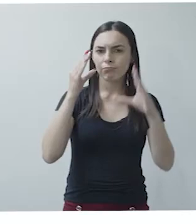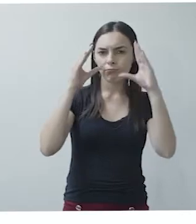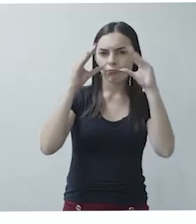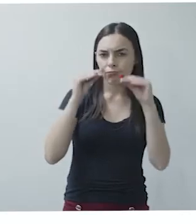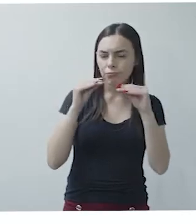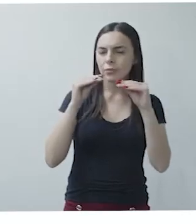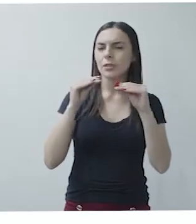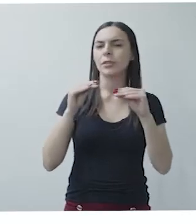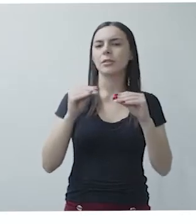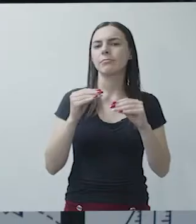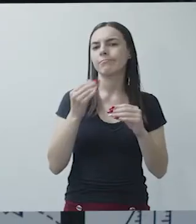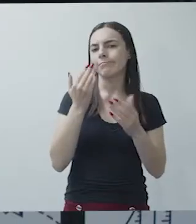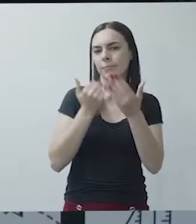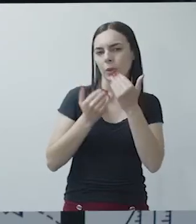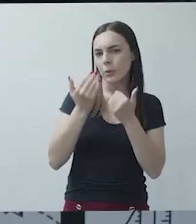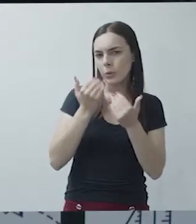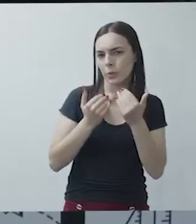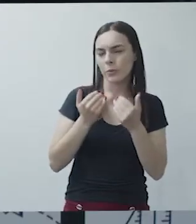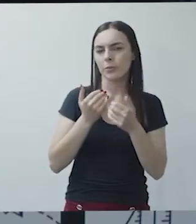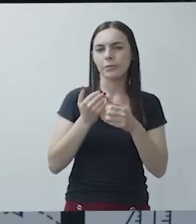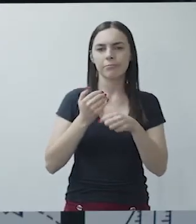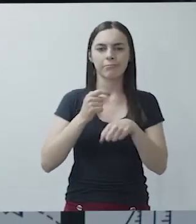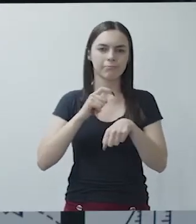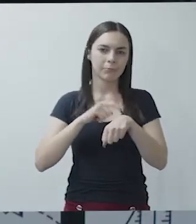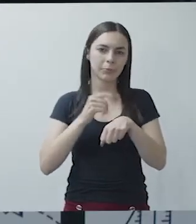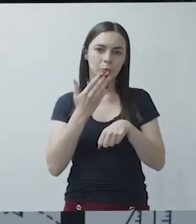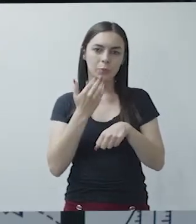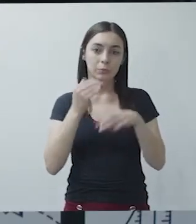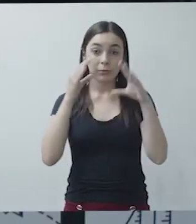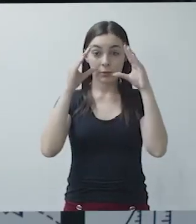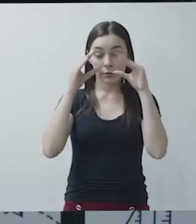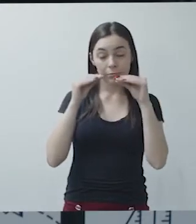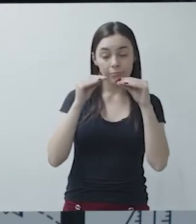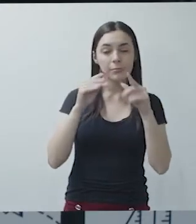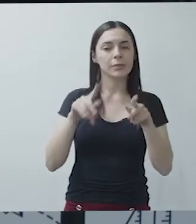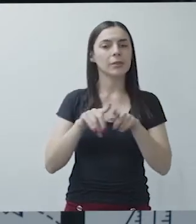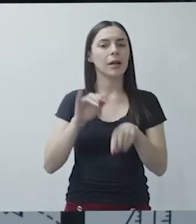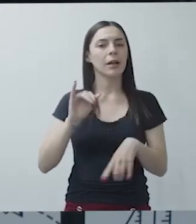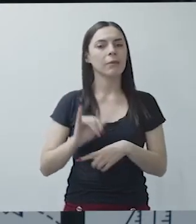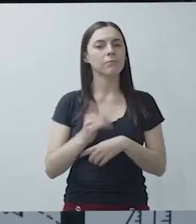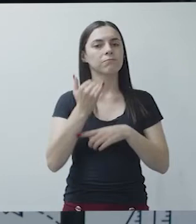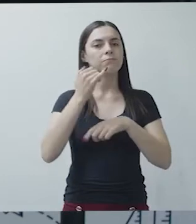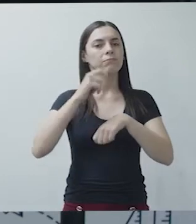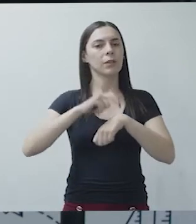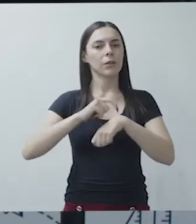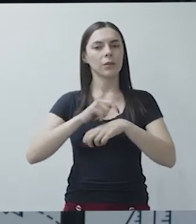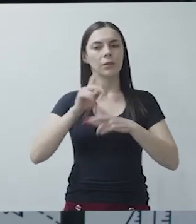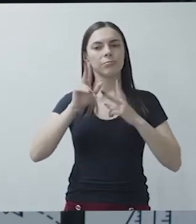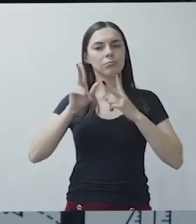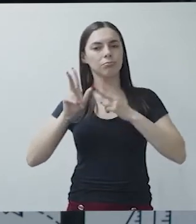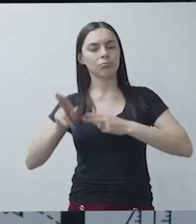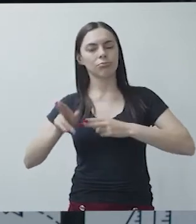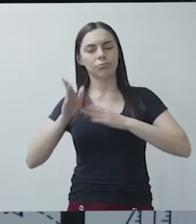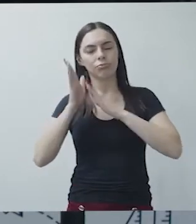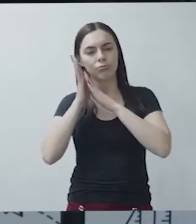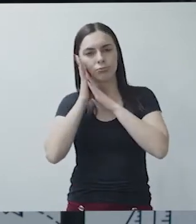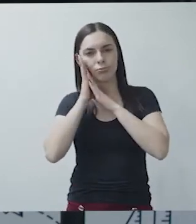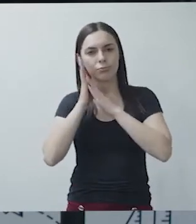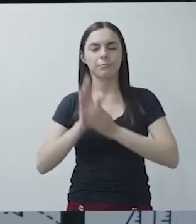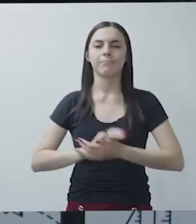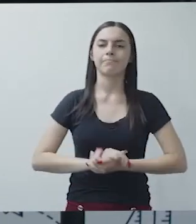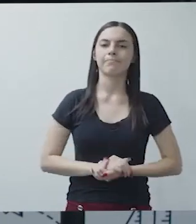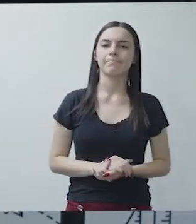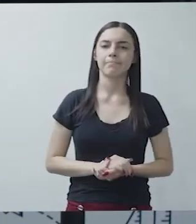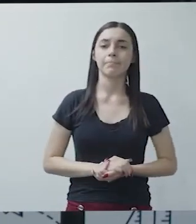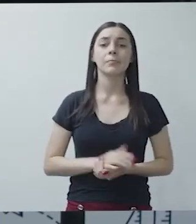Que nós fazemos a refeição, o jantar. E também o período que nós vamos dormir, ok? Então, nós